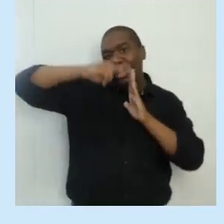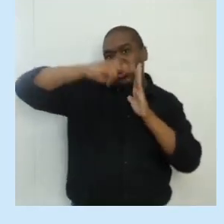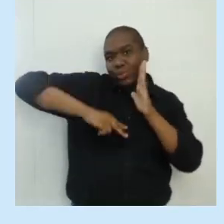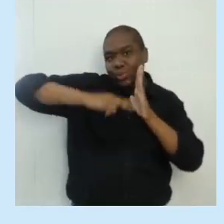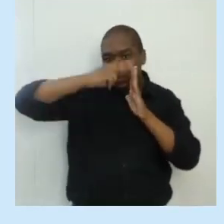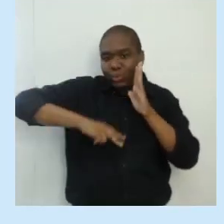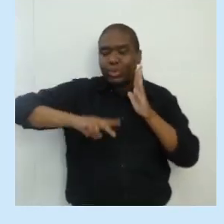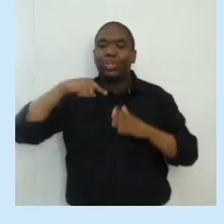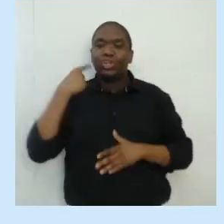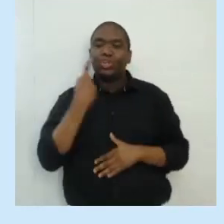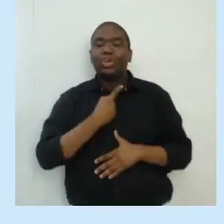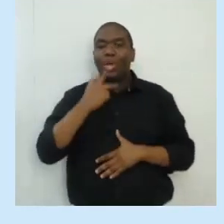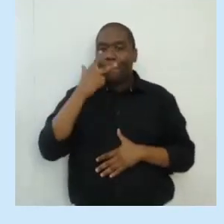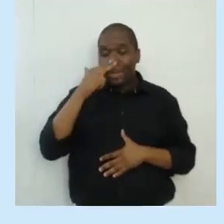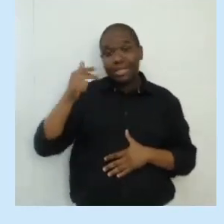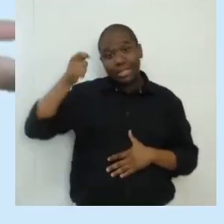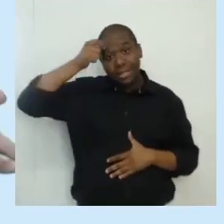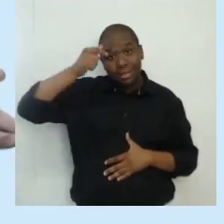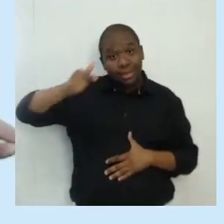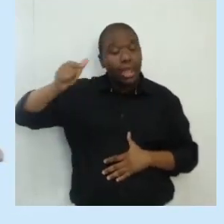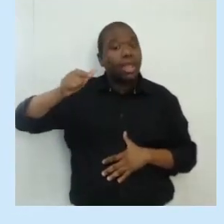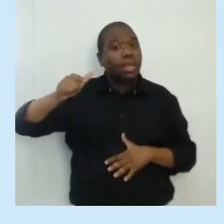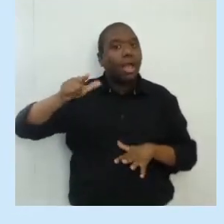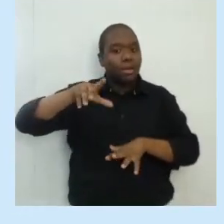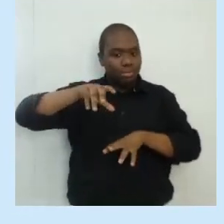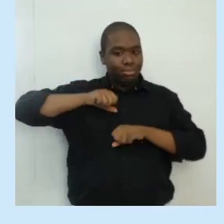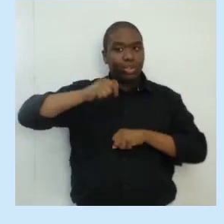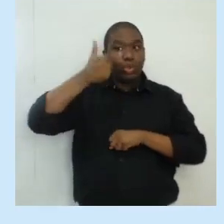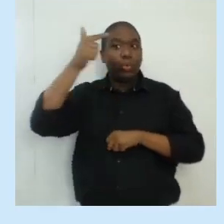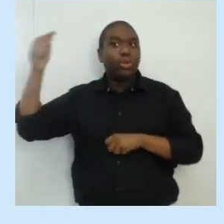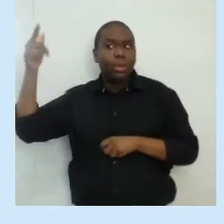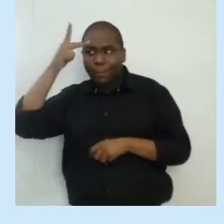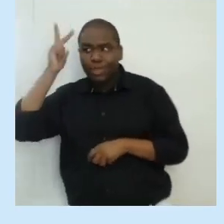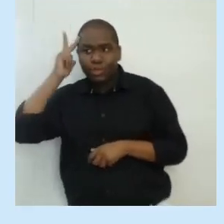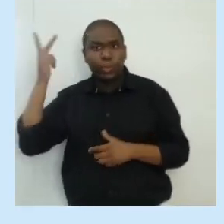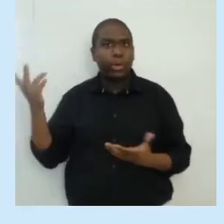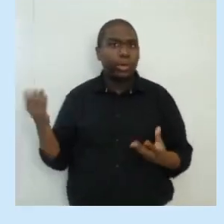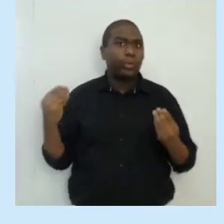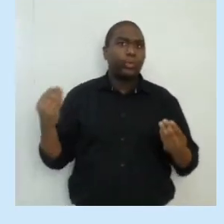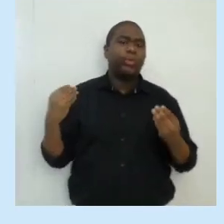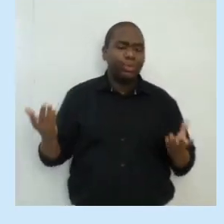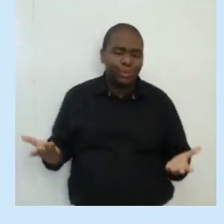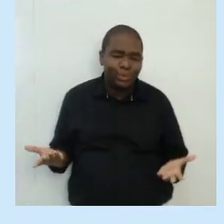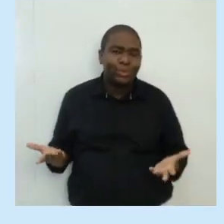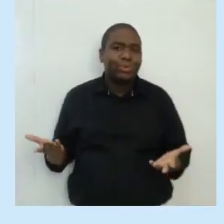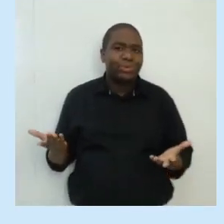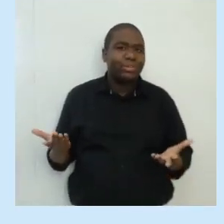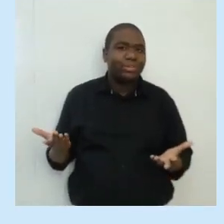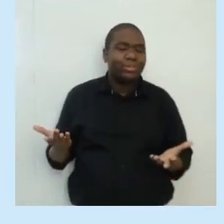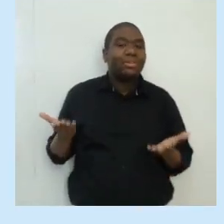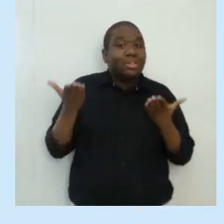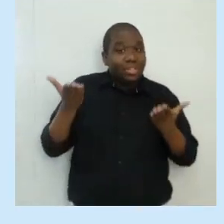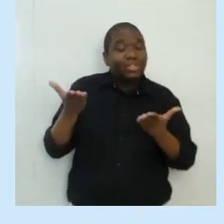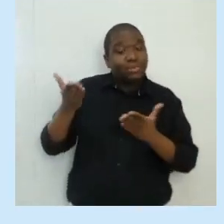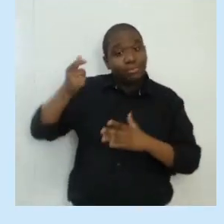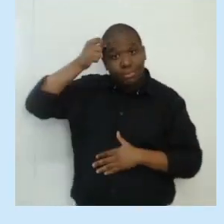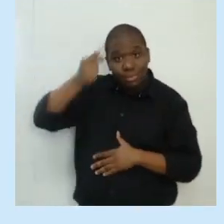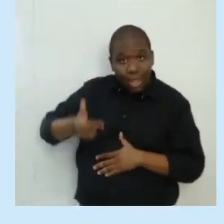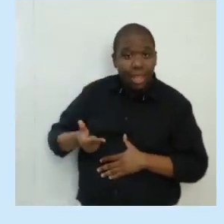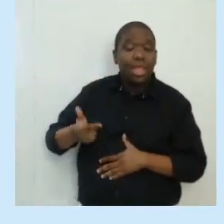se apropriando das ideias terceiras, de outras pessoas. E se essas ideias são feitas de uma